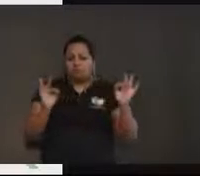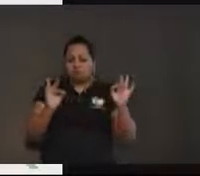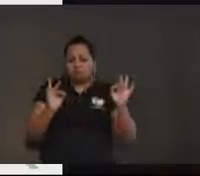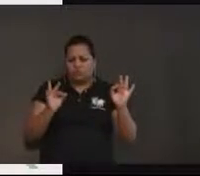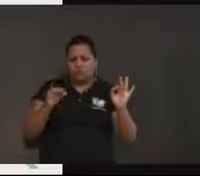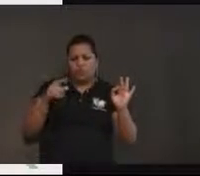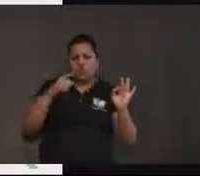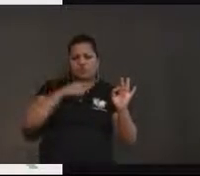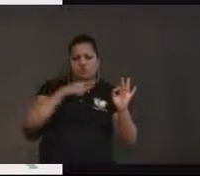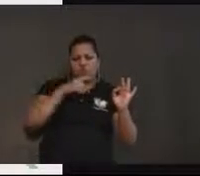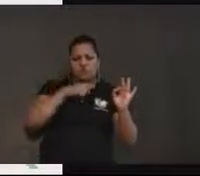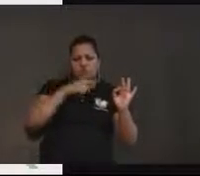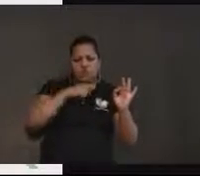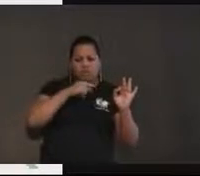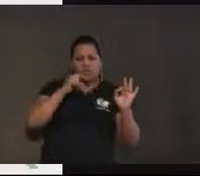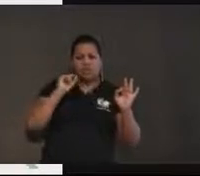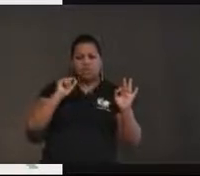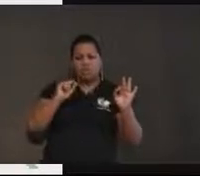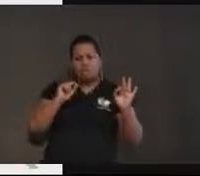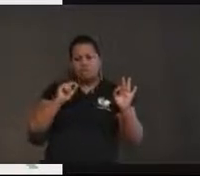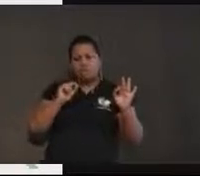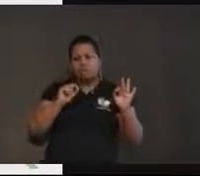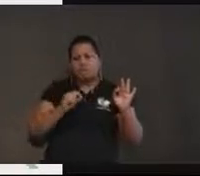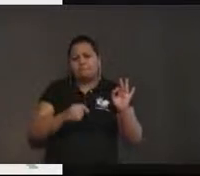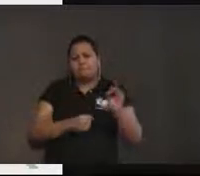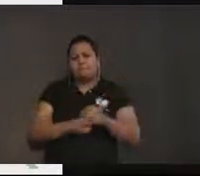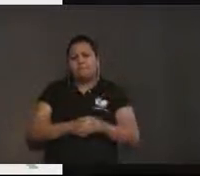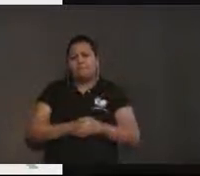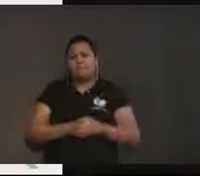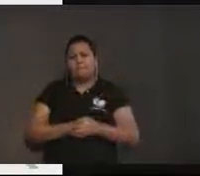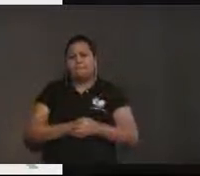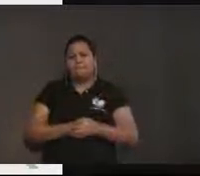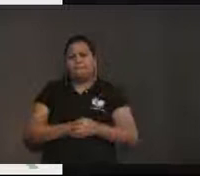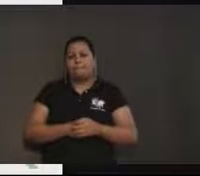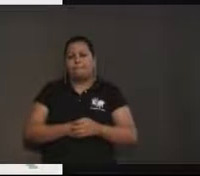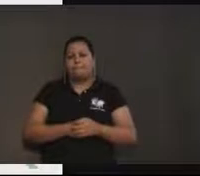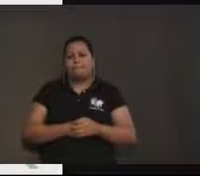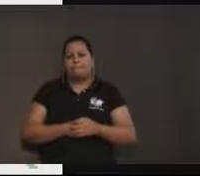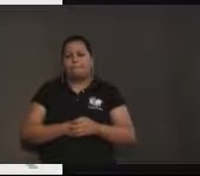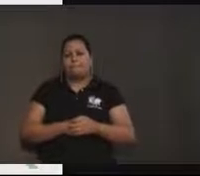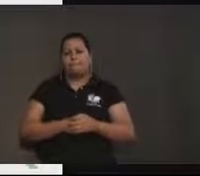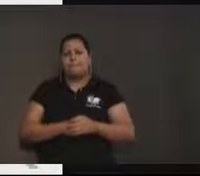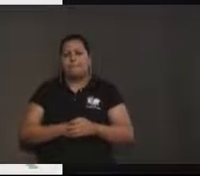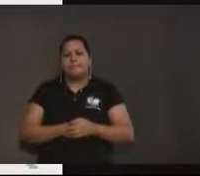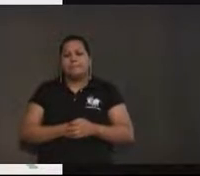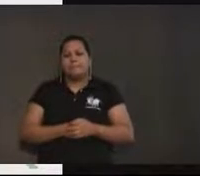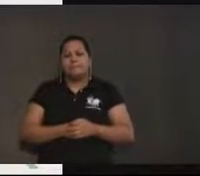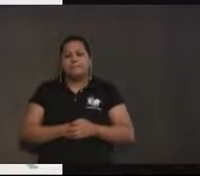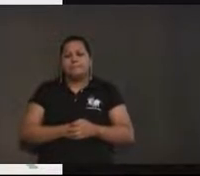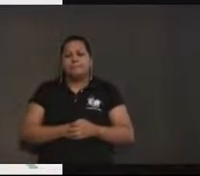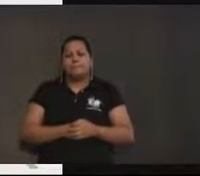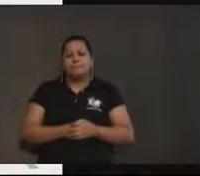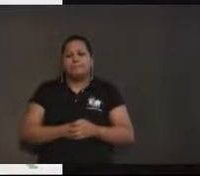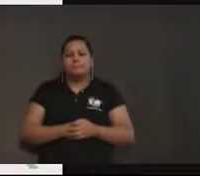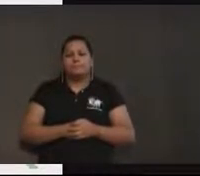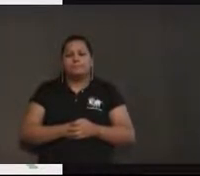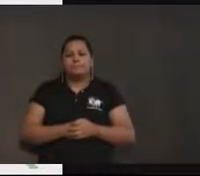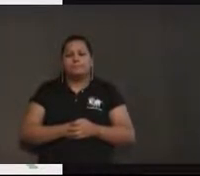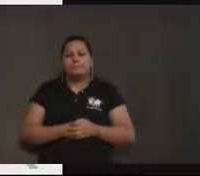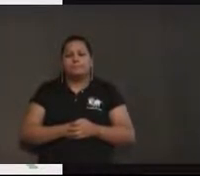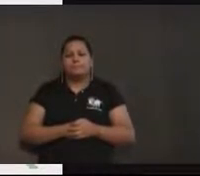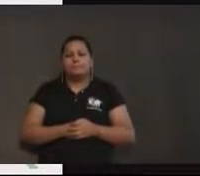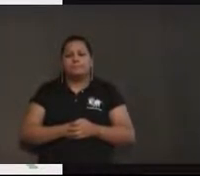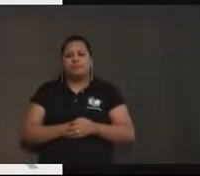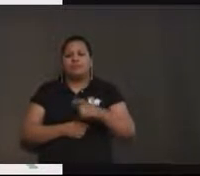encontra nesse caso é o que a gente chama de uma de um acoplamento fraco Você tem soluções